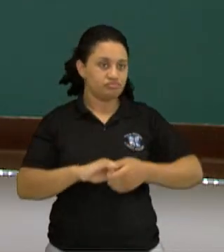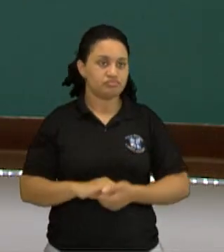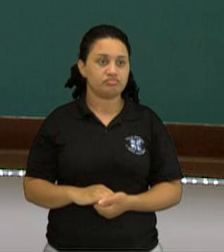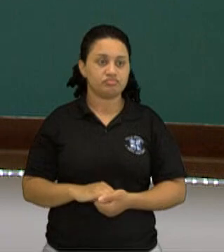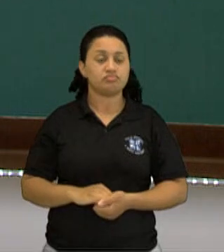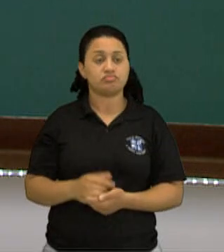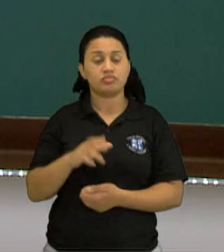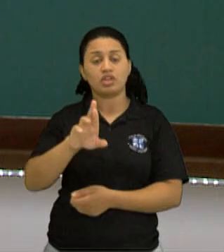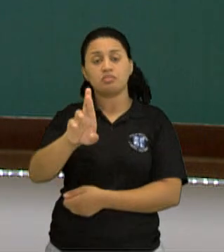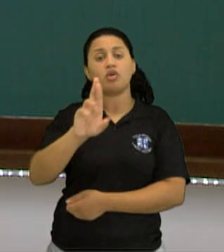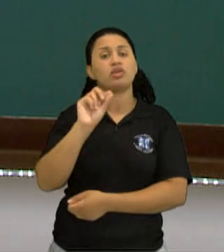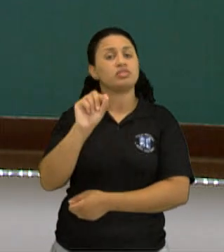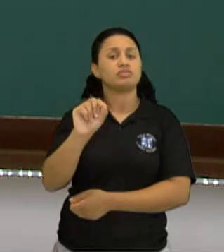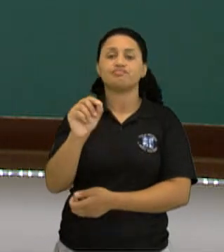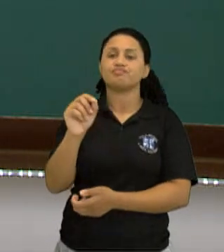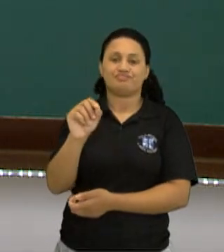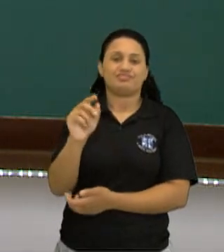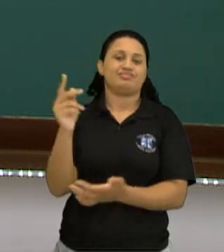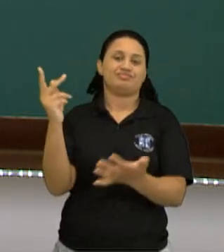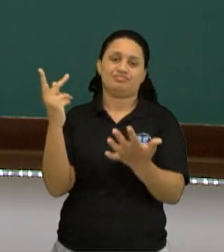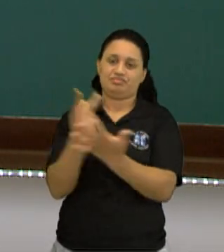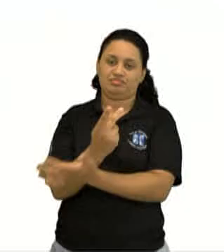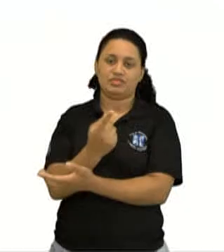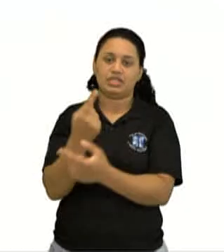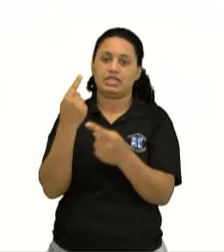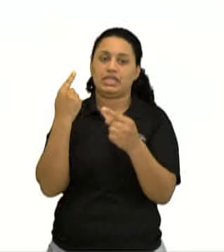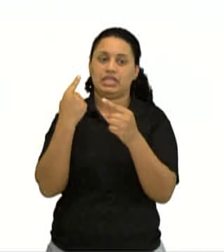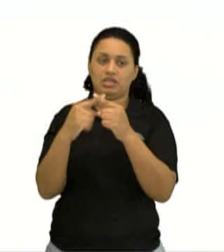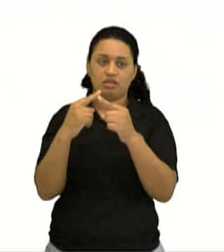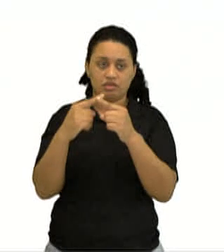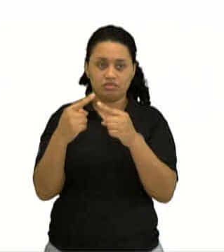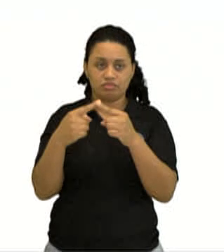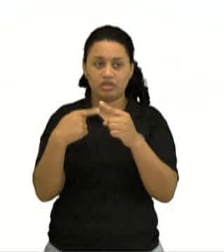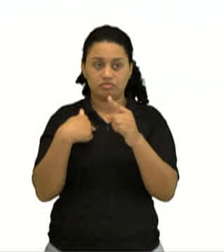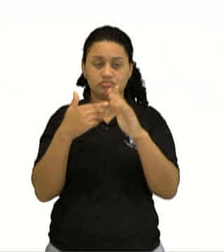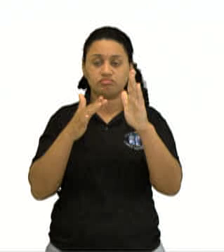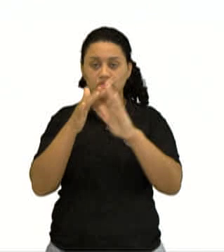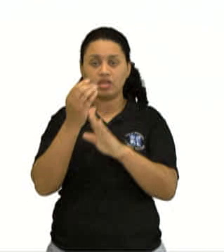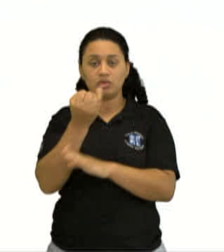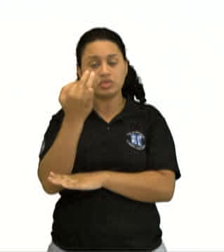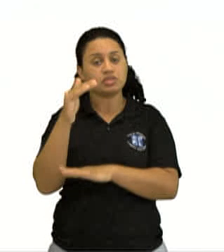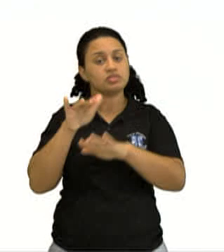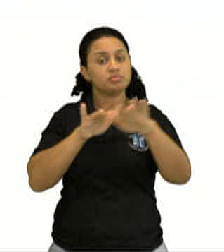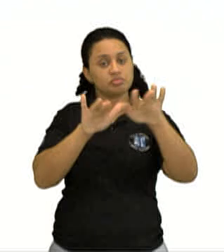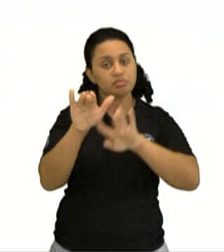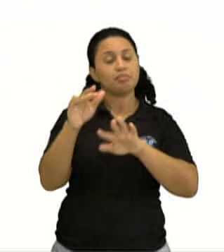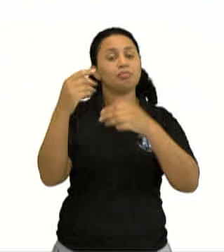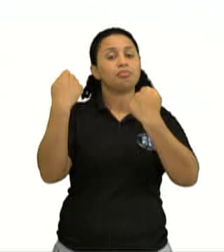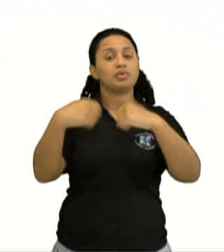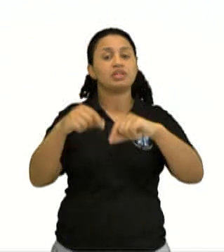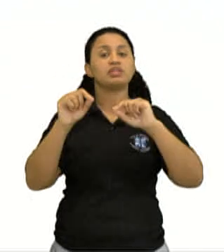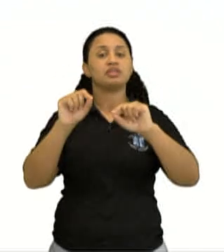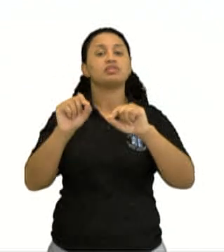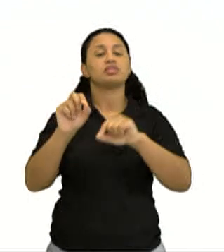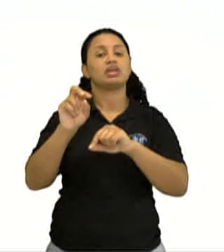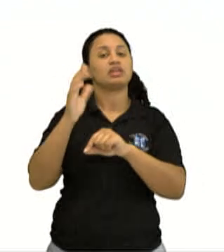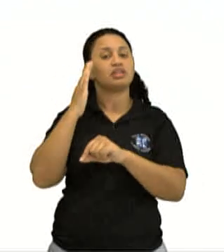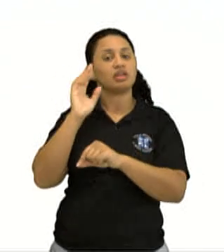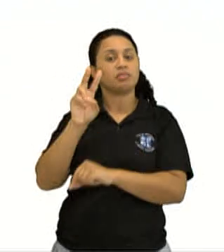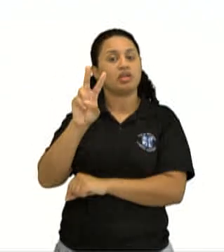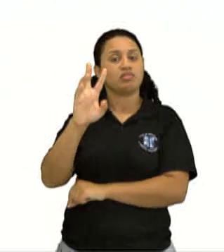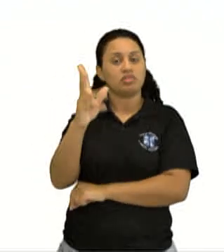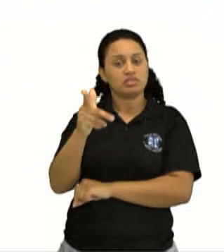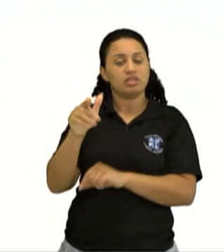A resposta é incorreta. Por quê? Pois o modo da quantidade de movimento depende apenas do modo da velocidade e do